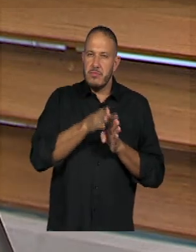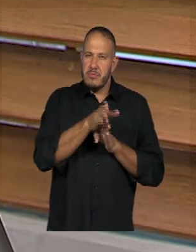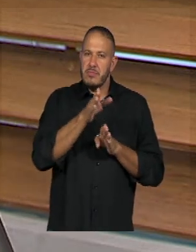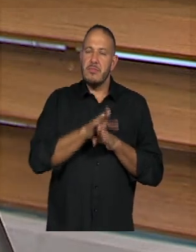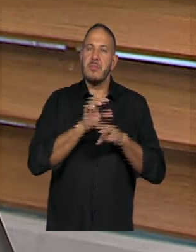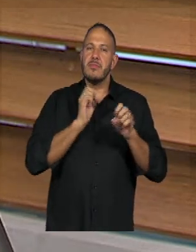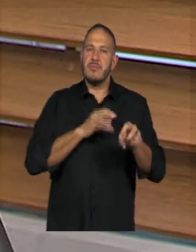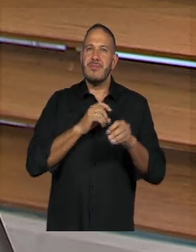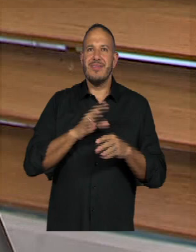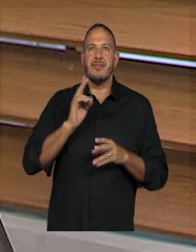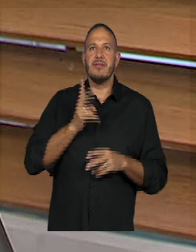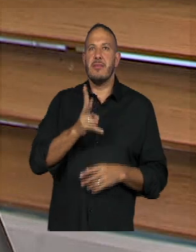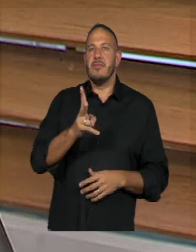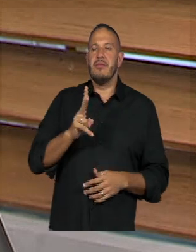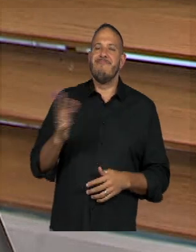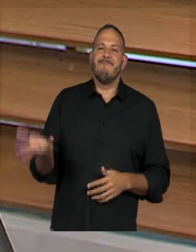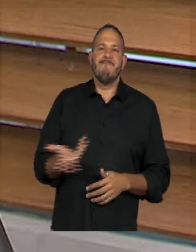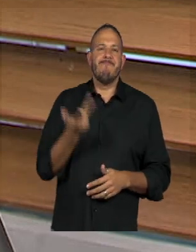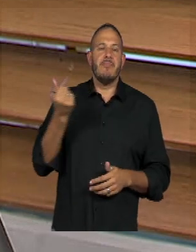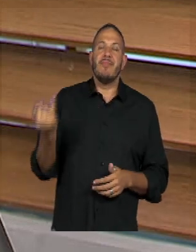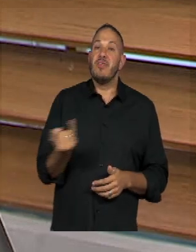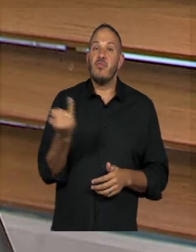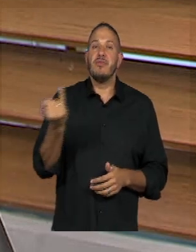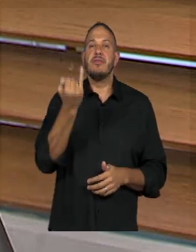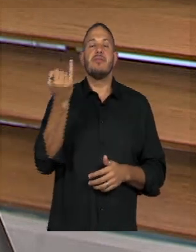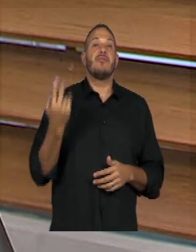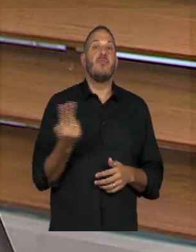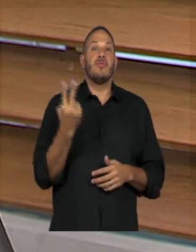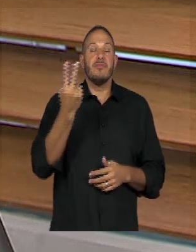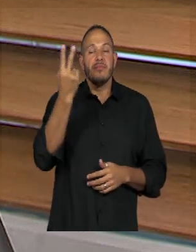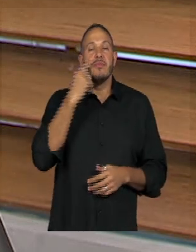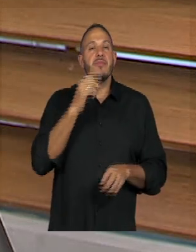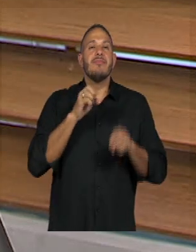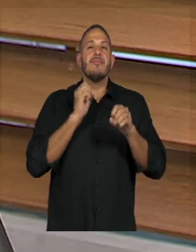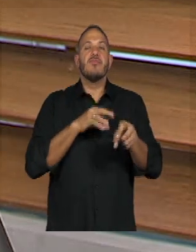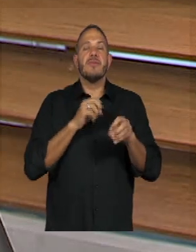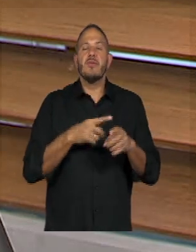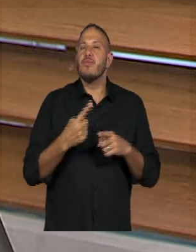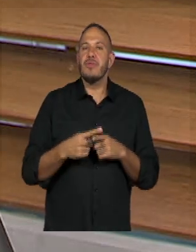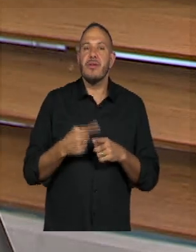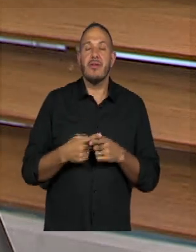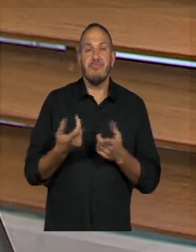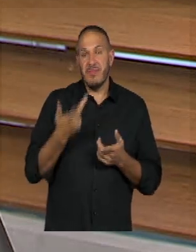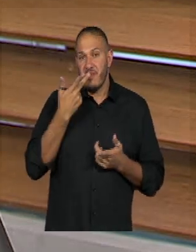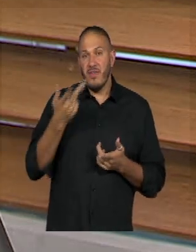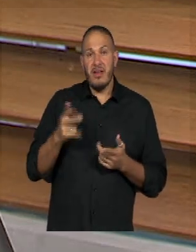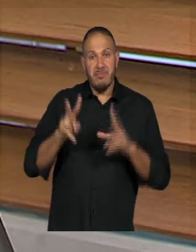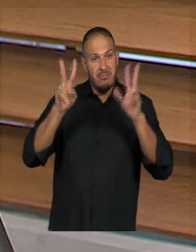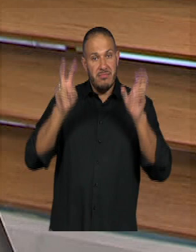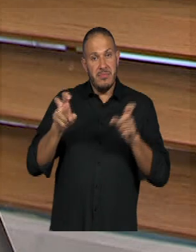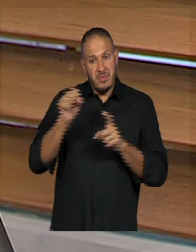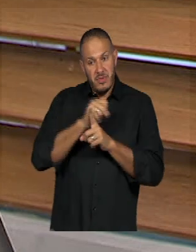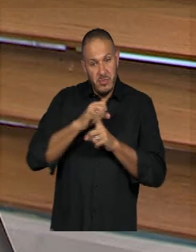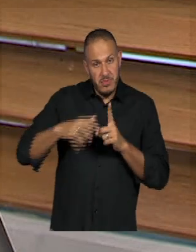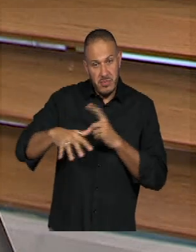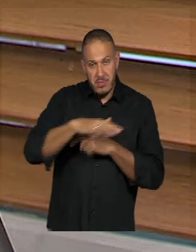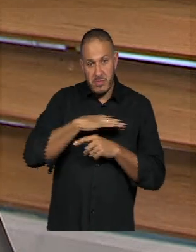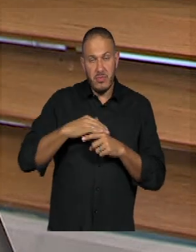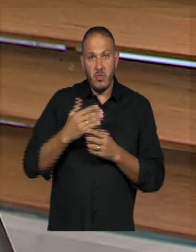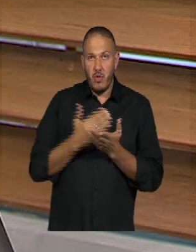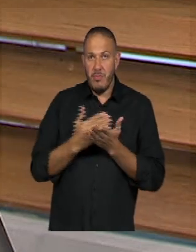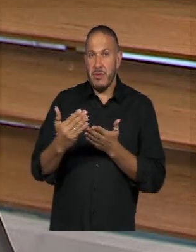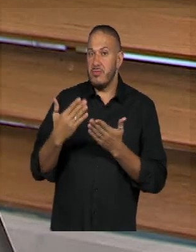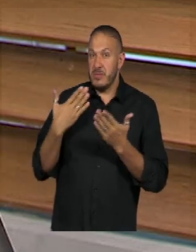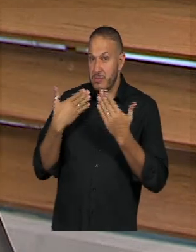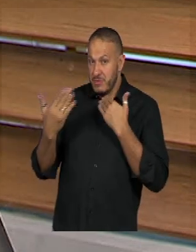muito a educação. Por que educação? Porque a gente fala de sociedade. Desde o começo da nossa conversa,